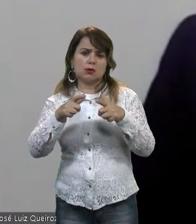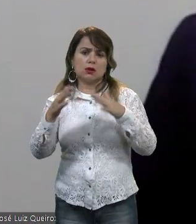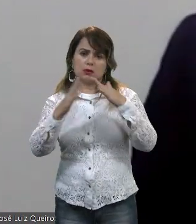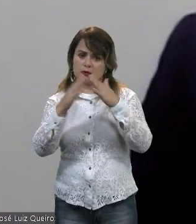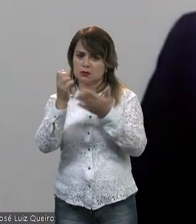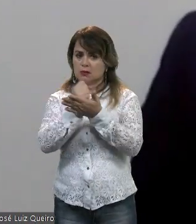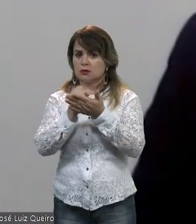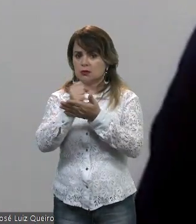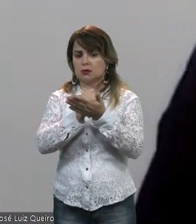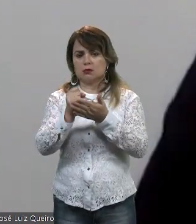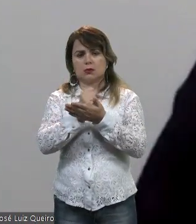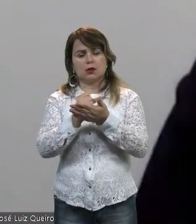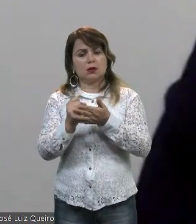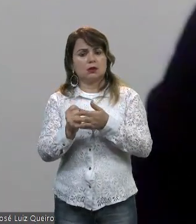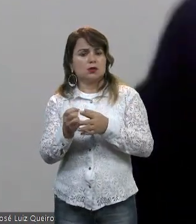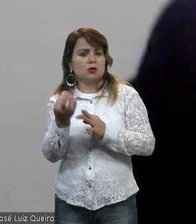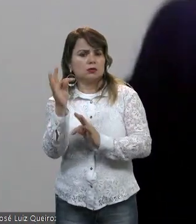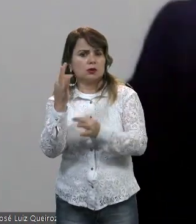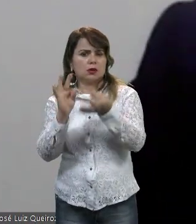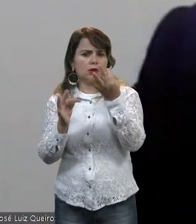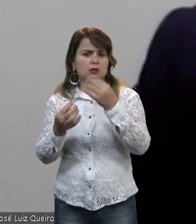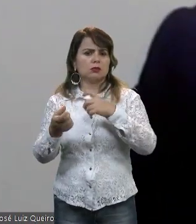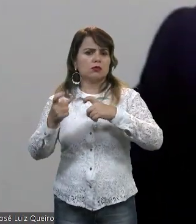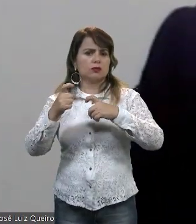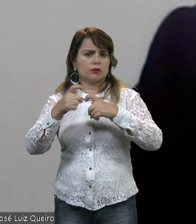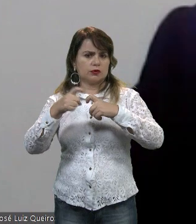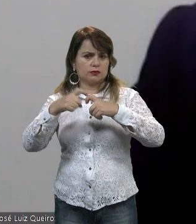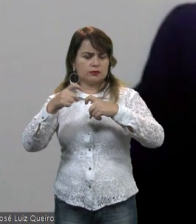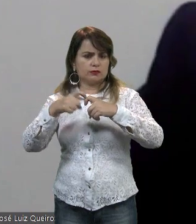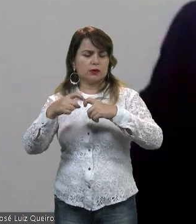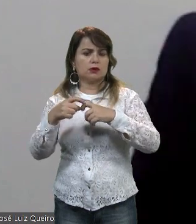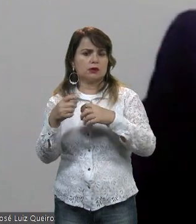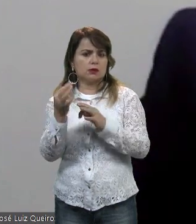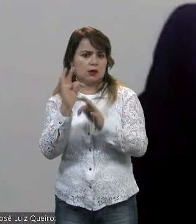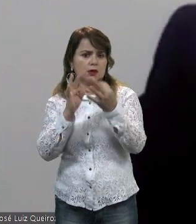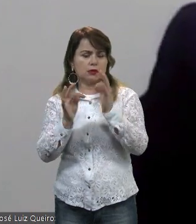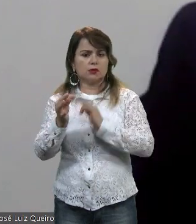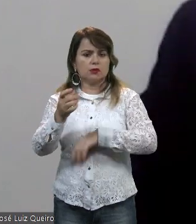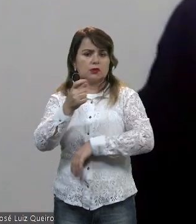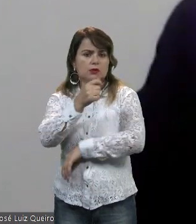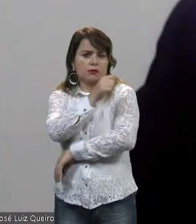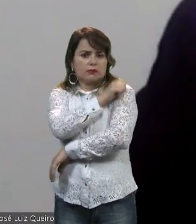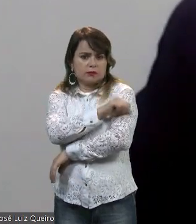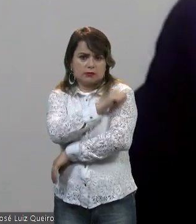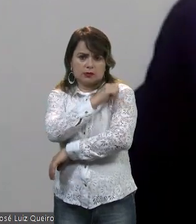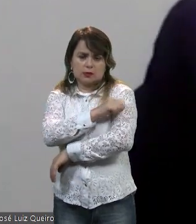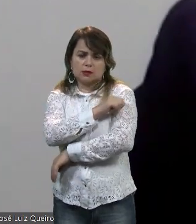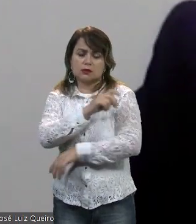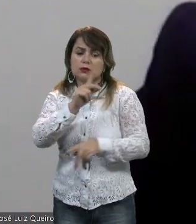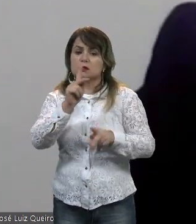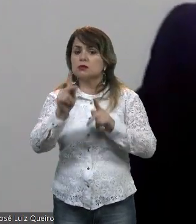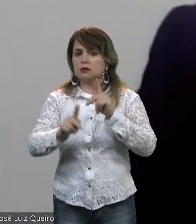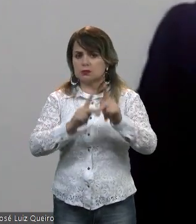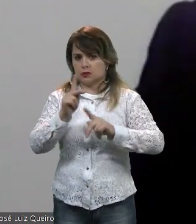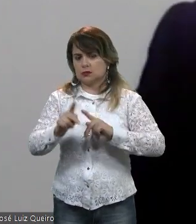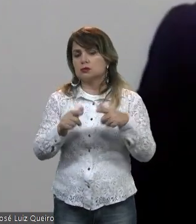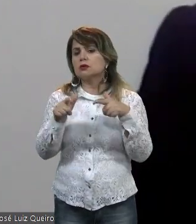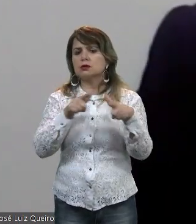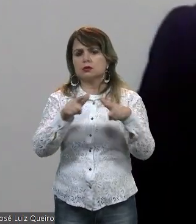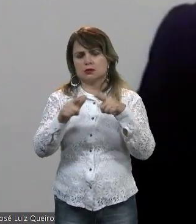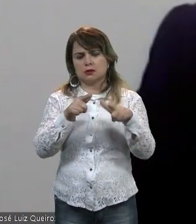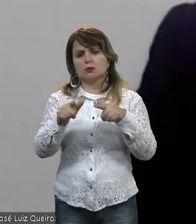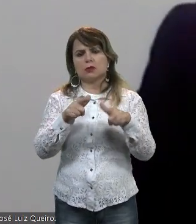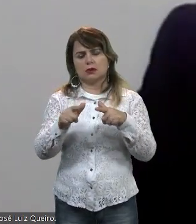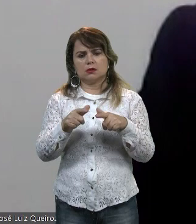enfermagem, enfermeiros, médicos, todos esses profissionais que estão na linha de frente aqui na nossa cidade. E eles estão na linha de